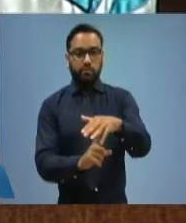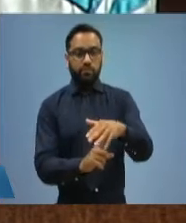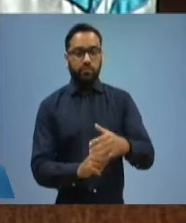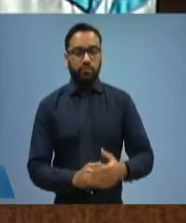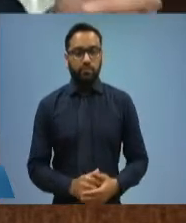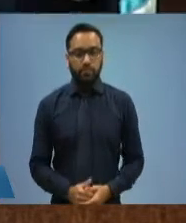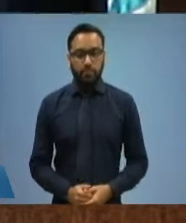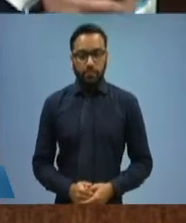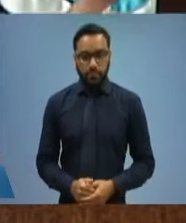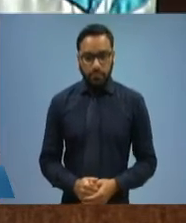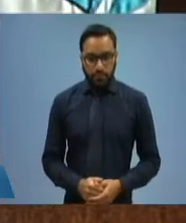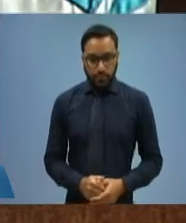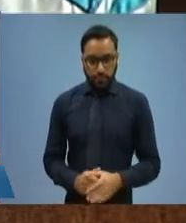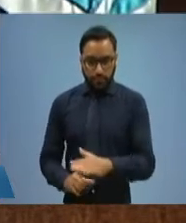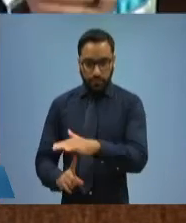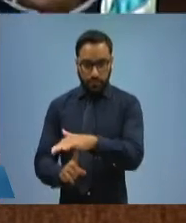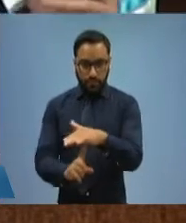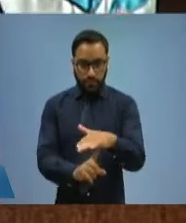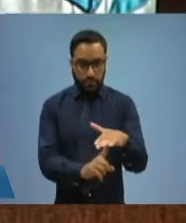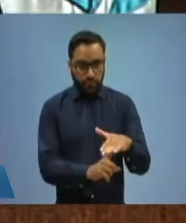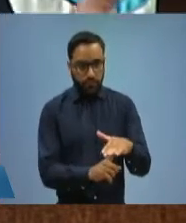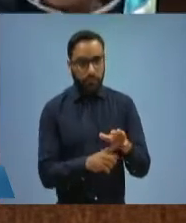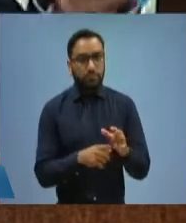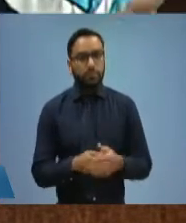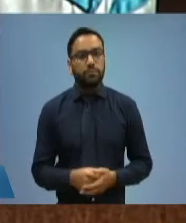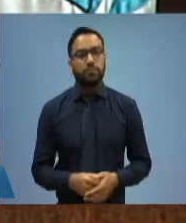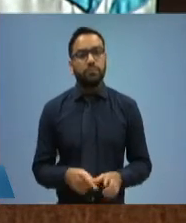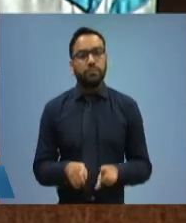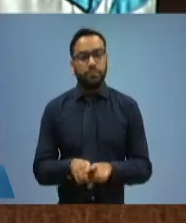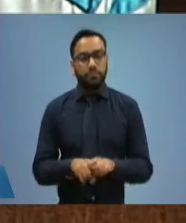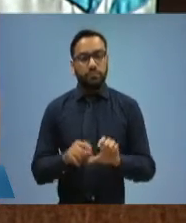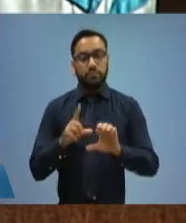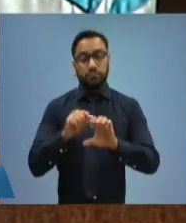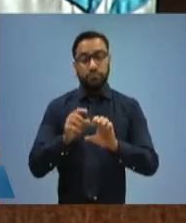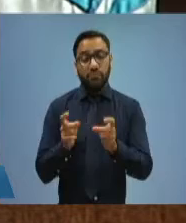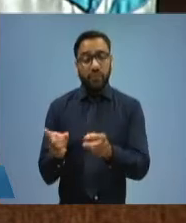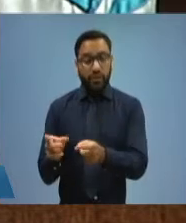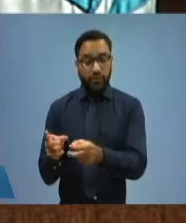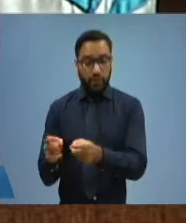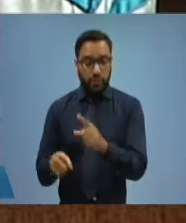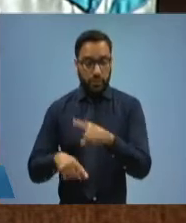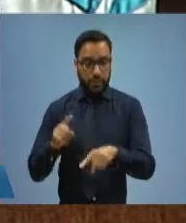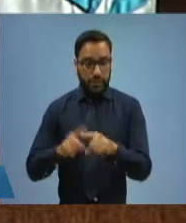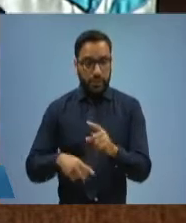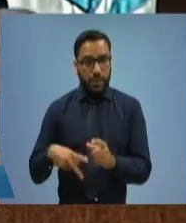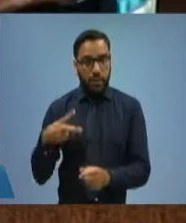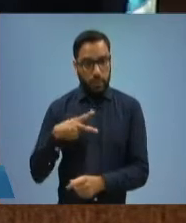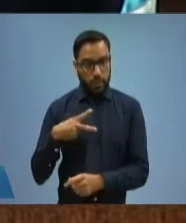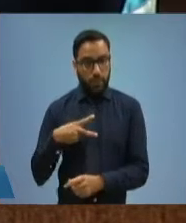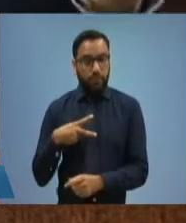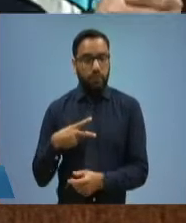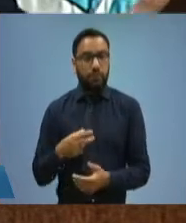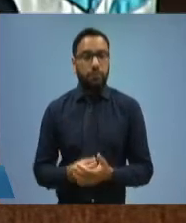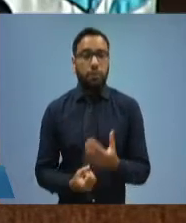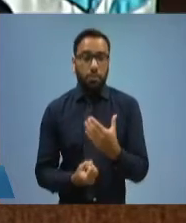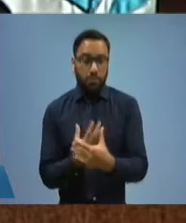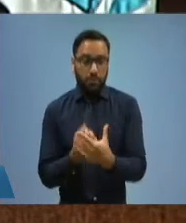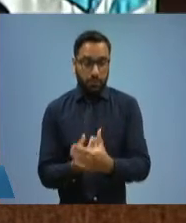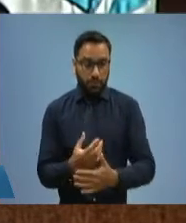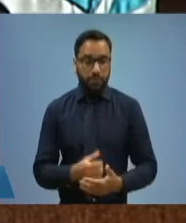pedir atenção, onde feirantes e empreendimentos comercializam seus produtos. O vereador Claudinei já